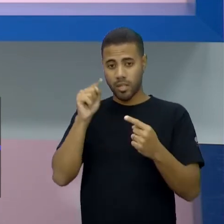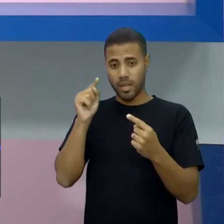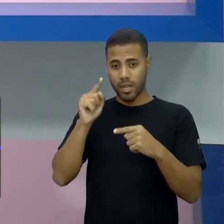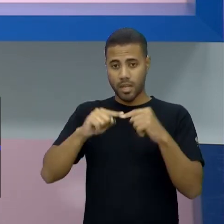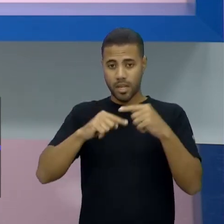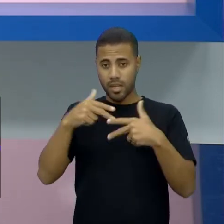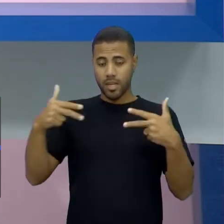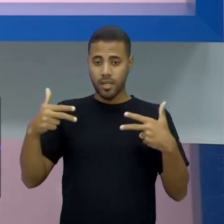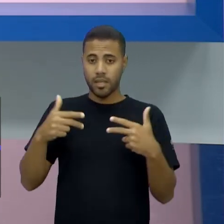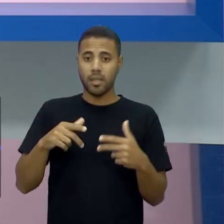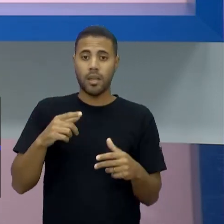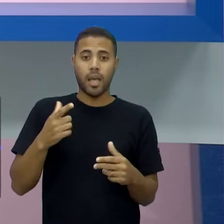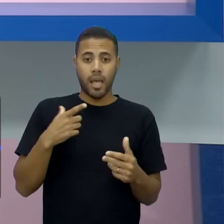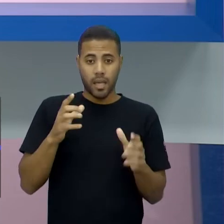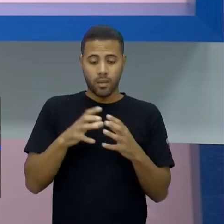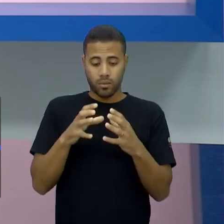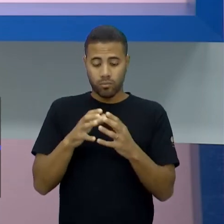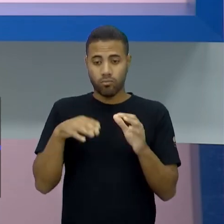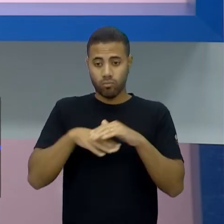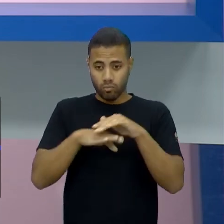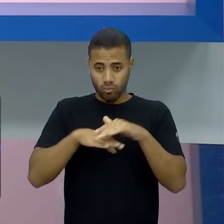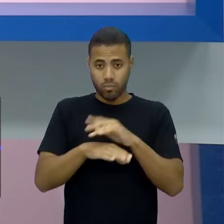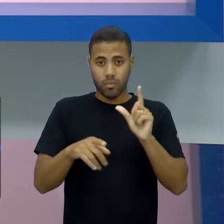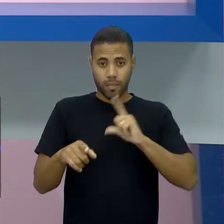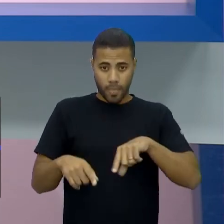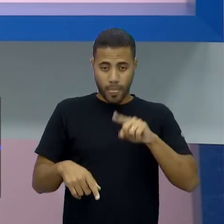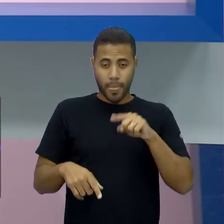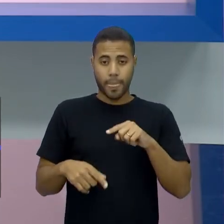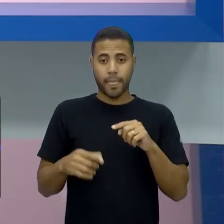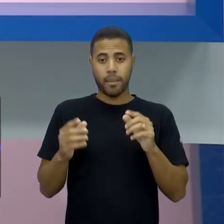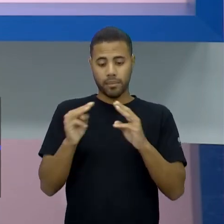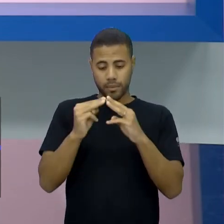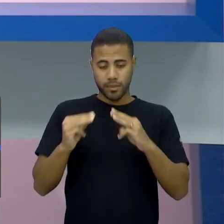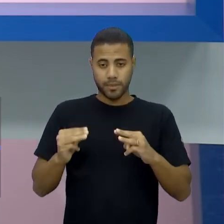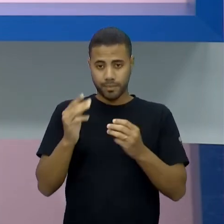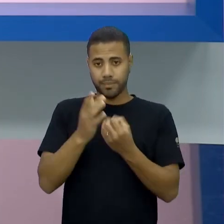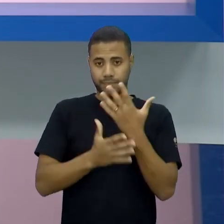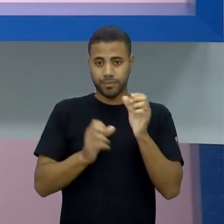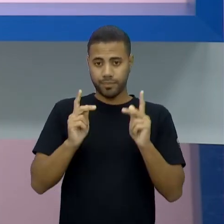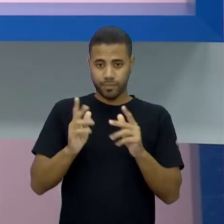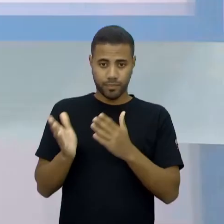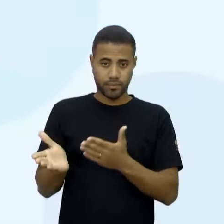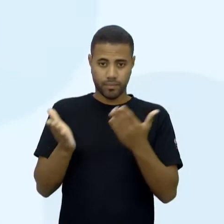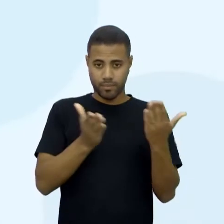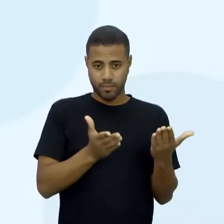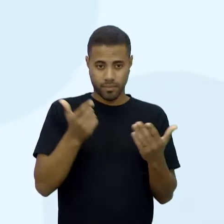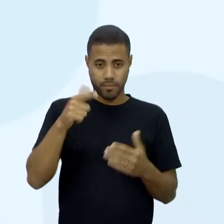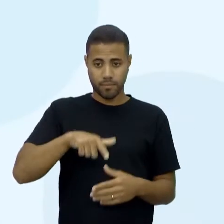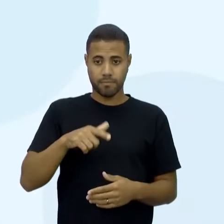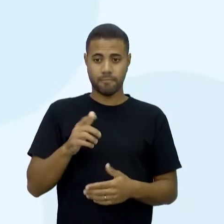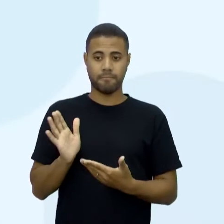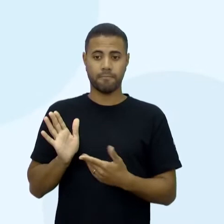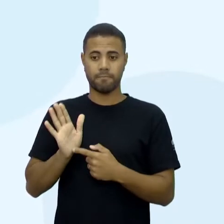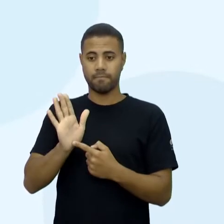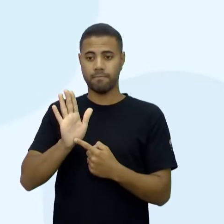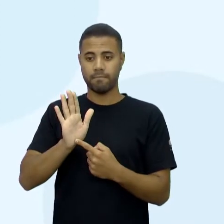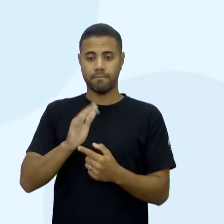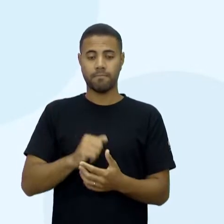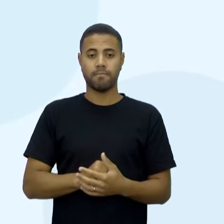hábito de colecionar é que vai gerar aí os primeiros museus, tá? Vamos lá para a nossa tela mais uma vez.